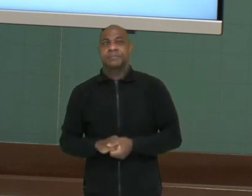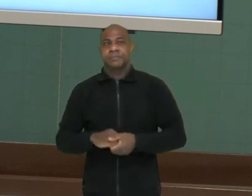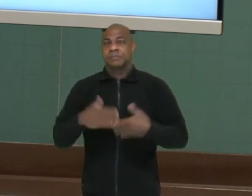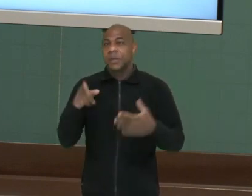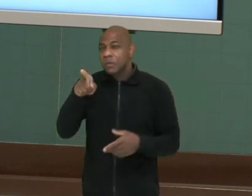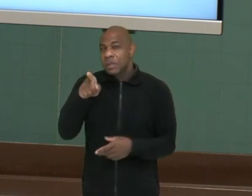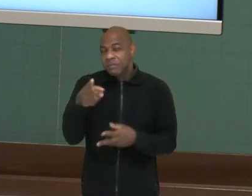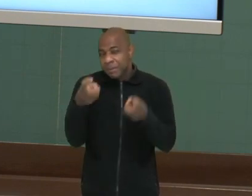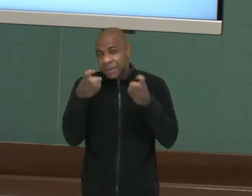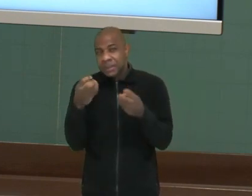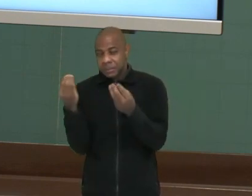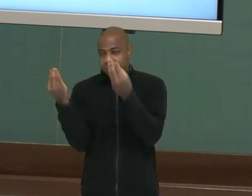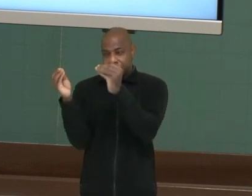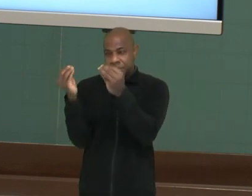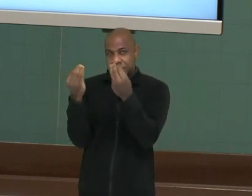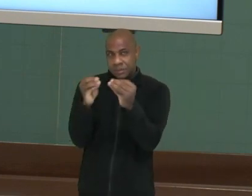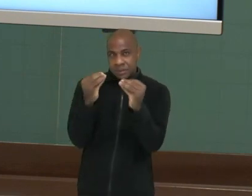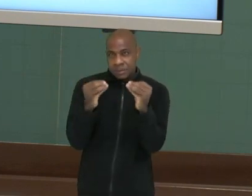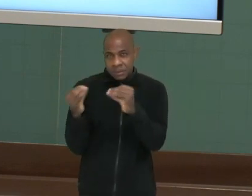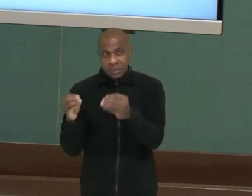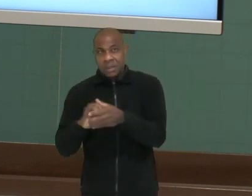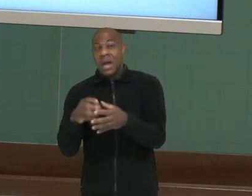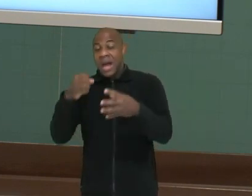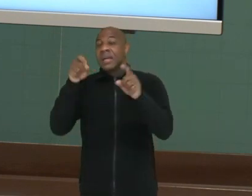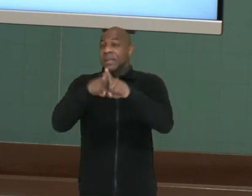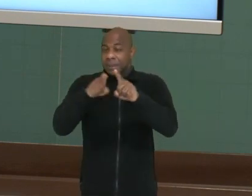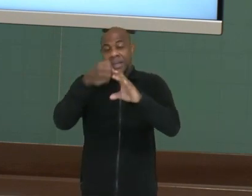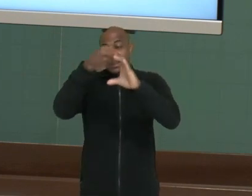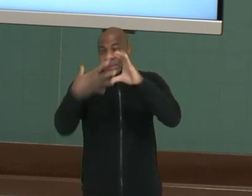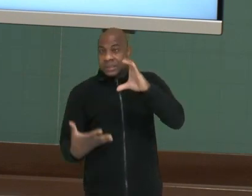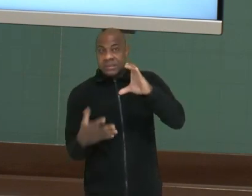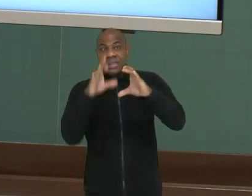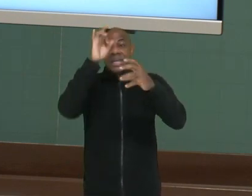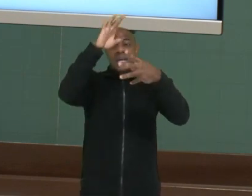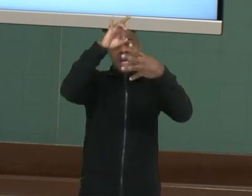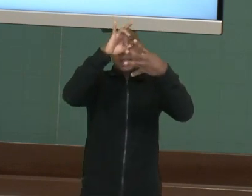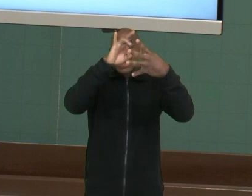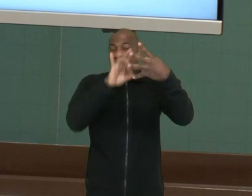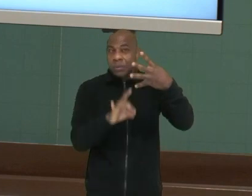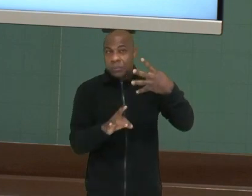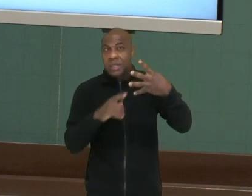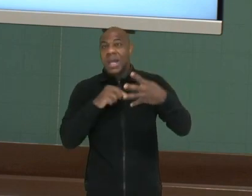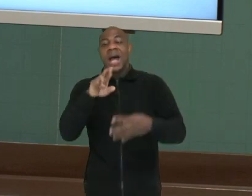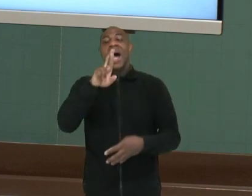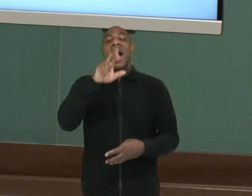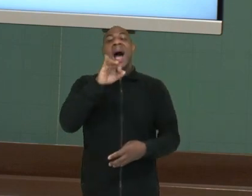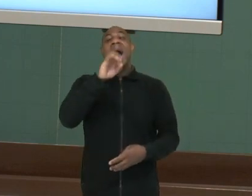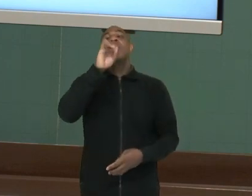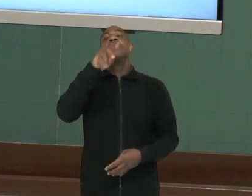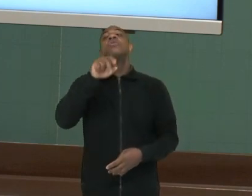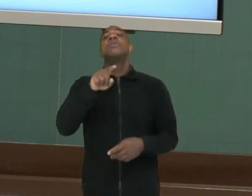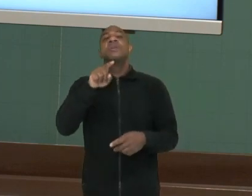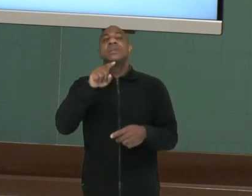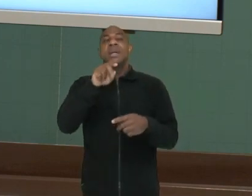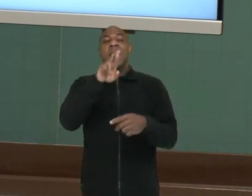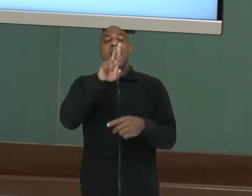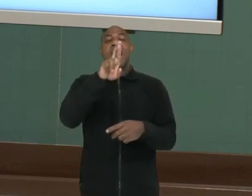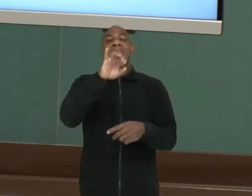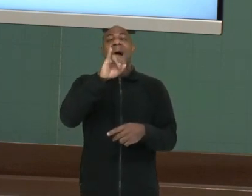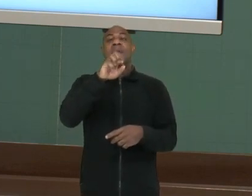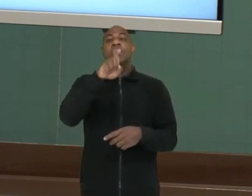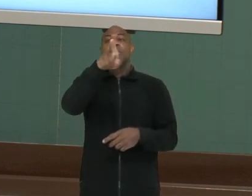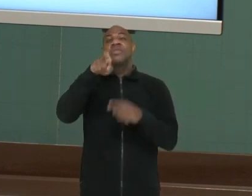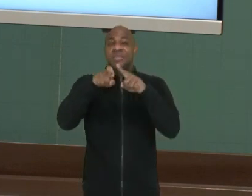aí você vai preencher, né, as características de cada onda. Por exemplo, aqui ó, tem o raio-X. Ela é mecânica? Não. Ela